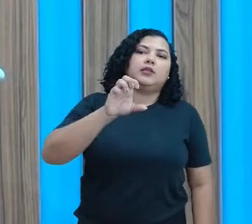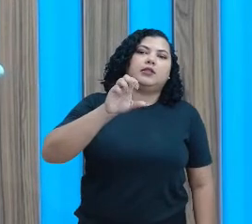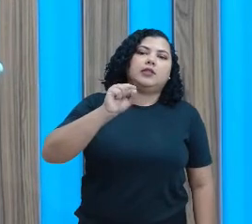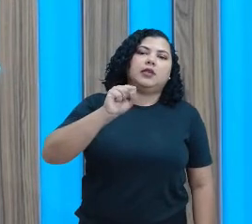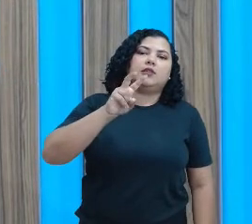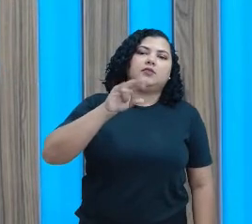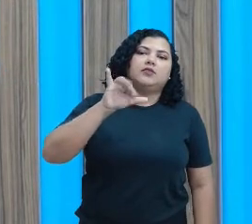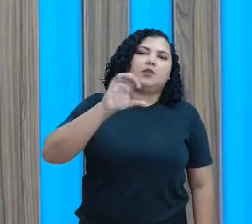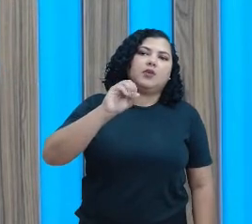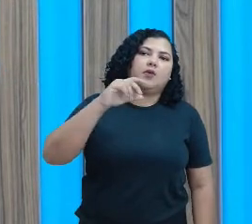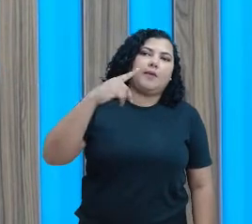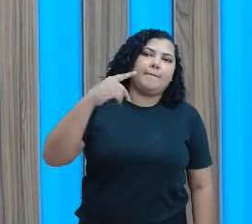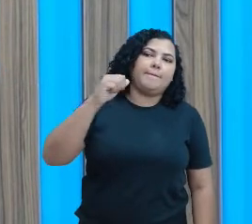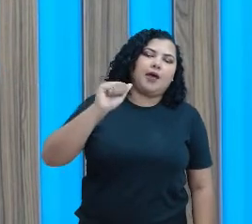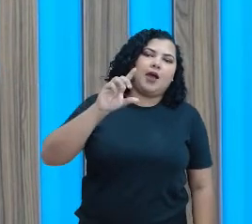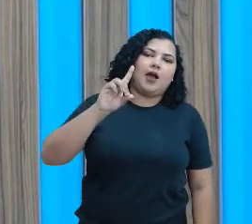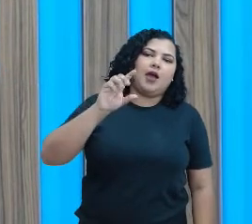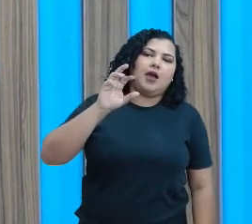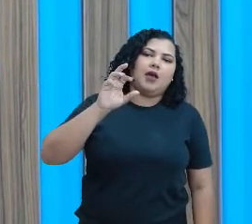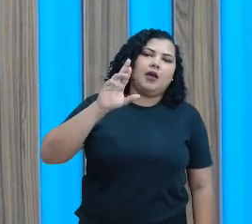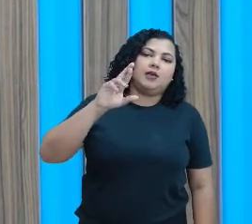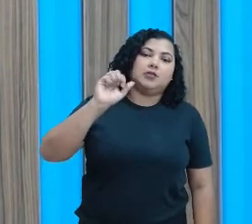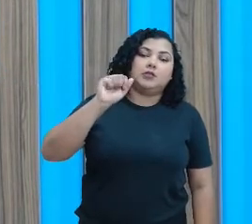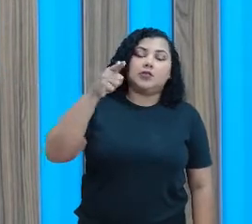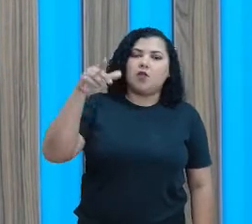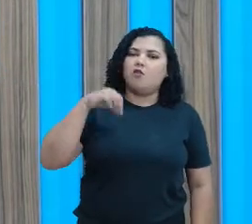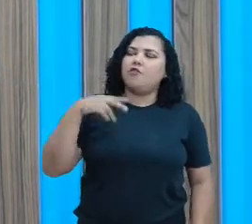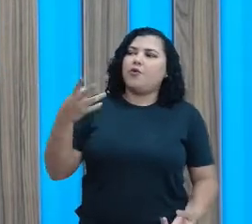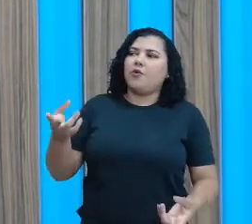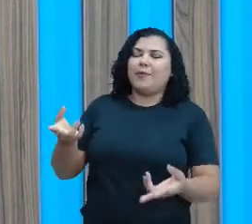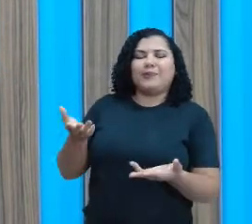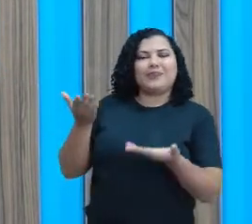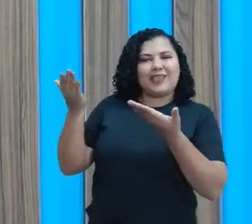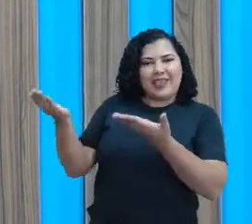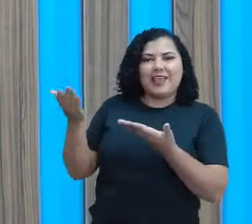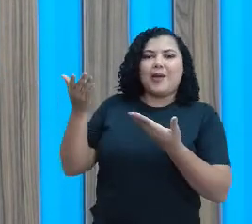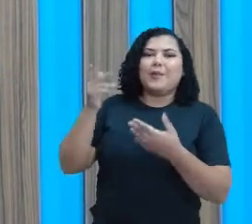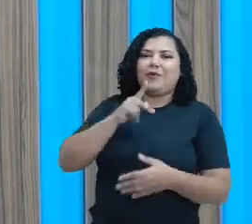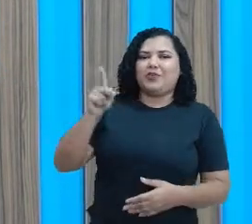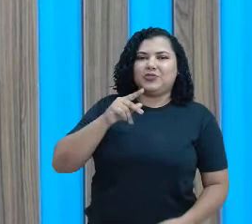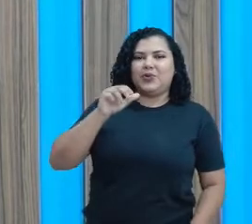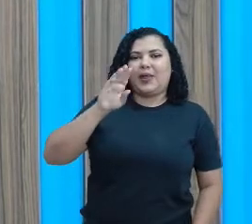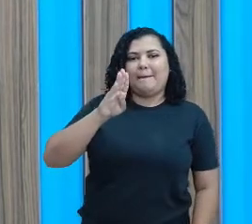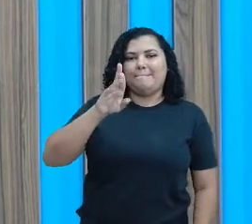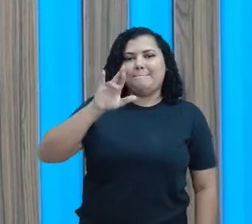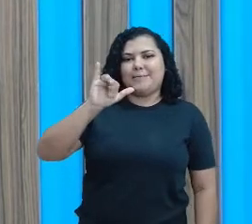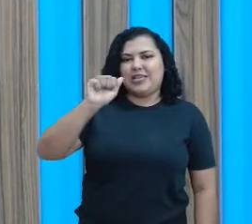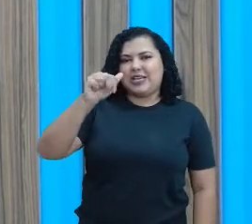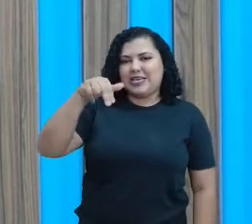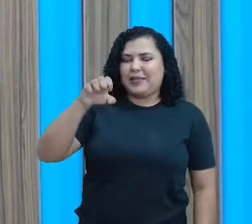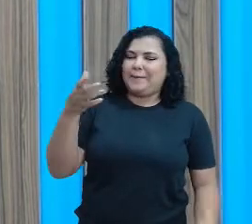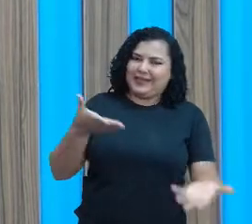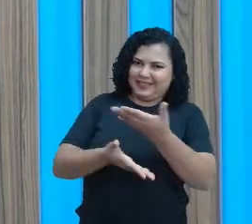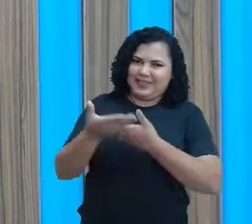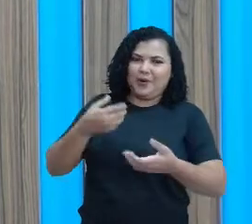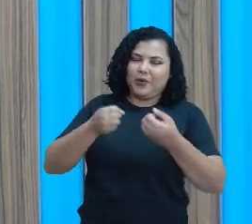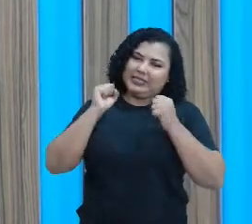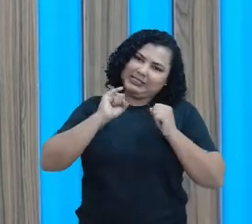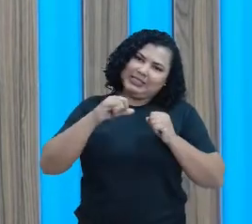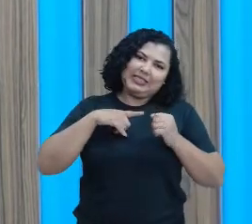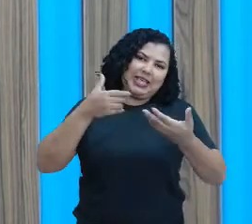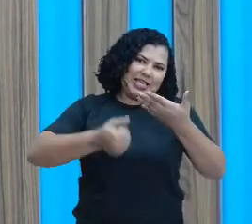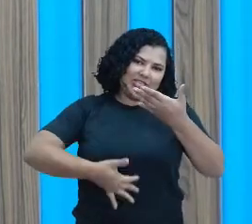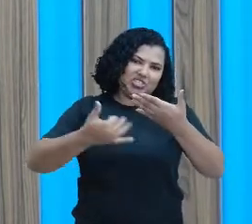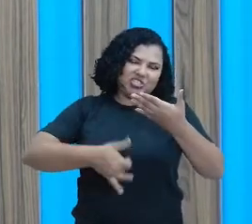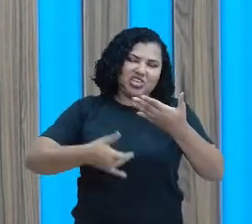da professora Briane, se já tem alguma interação aí no chat, e qual é a ideia que ela nos traz aí um pouco dessa noção de